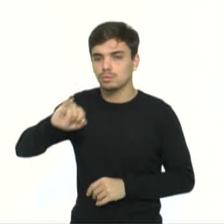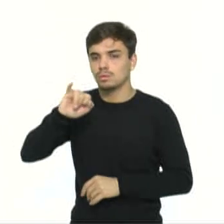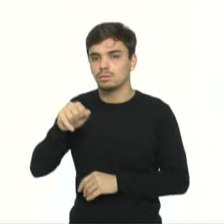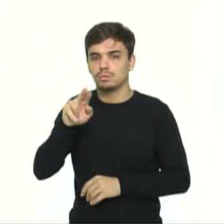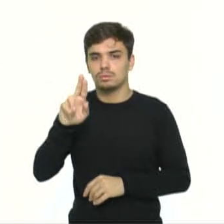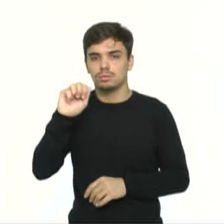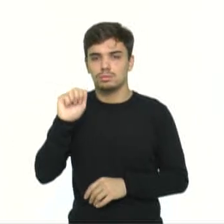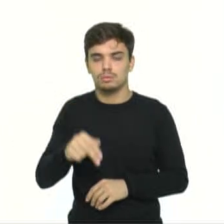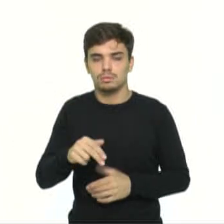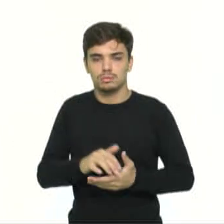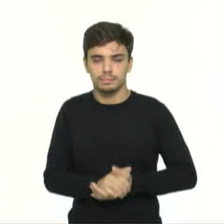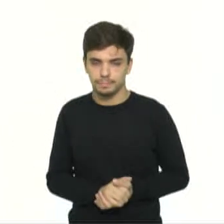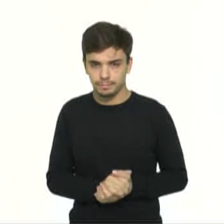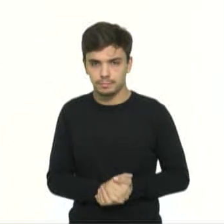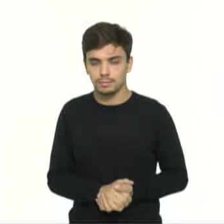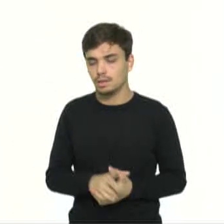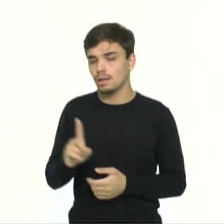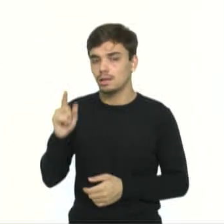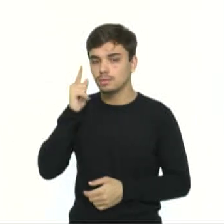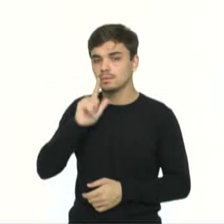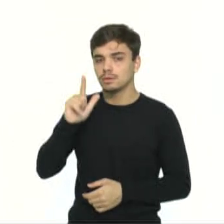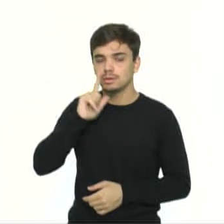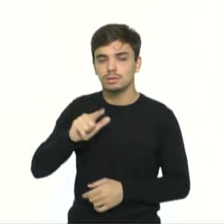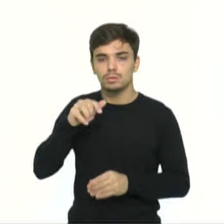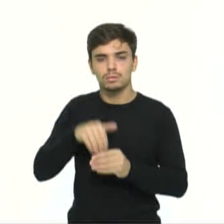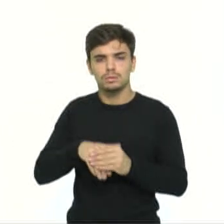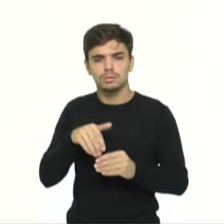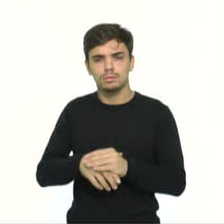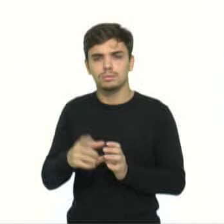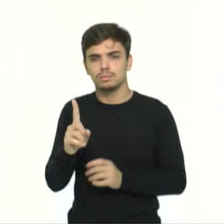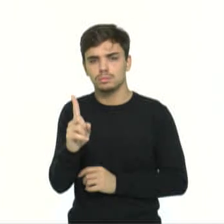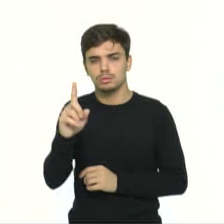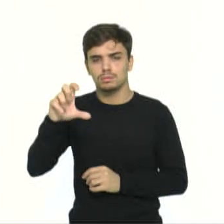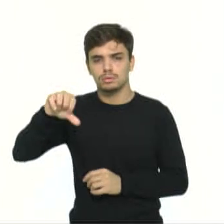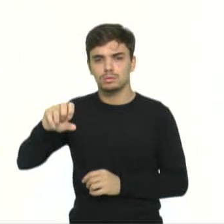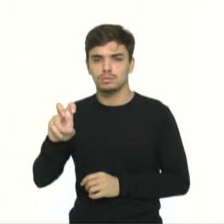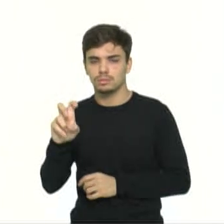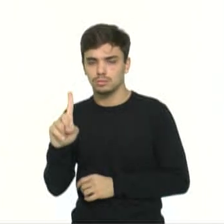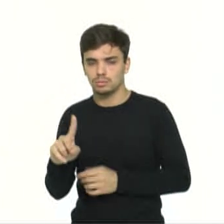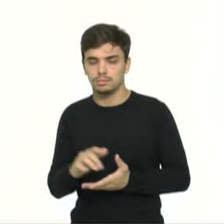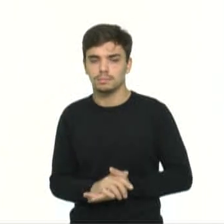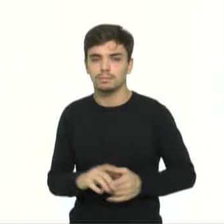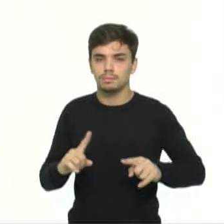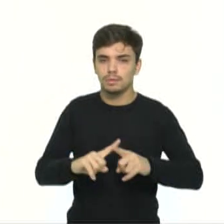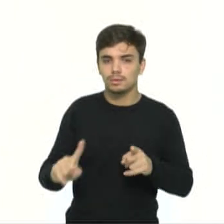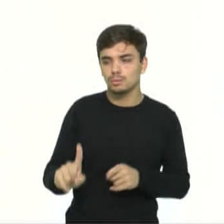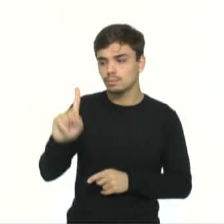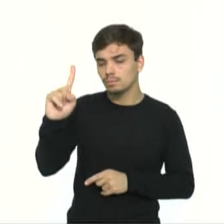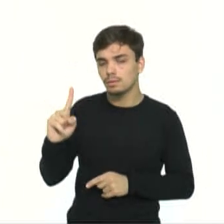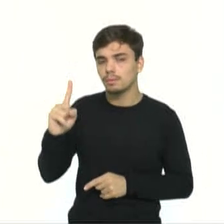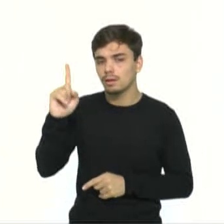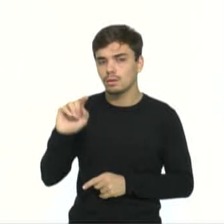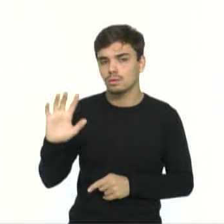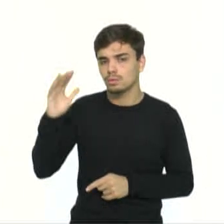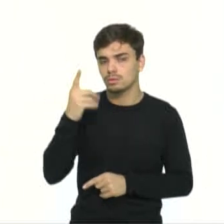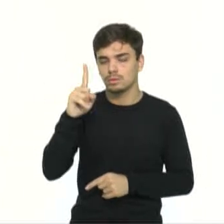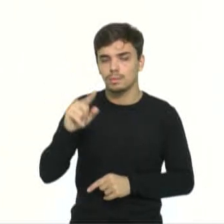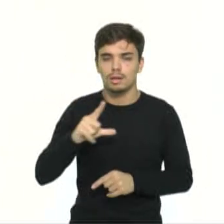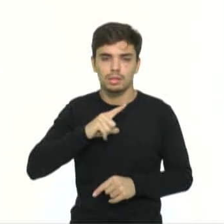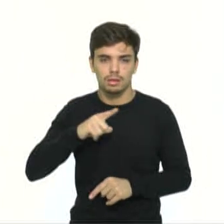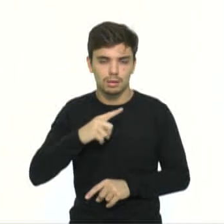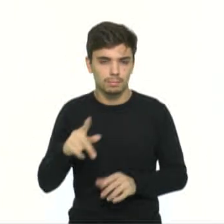María Bordaberry. Então vence as eleições no Uruguai em 1971. Um dos seus primeiros atos foi obter